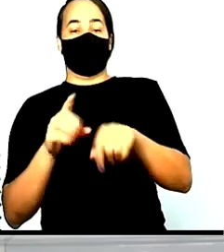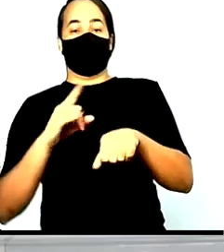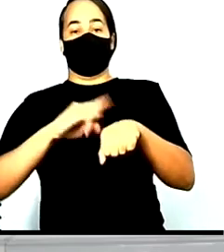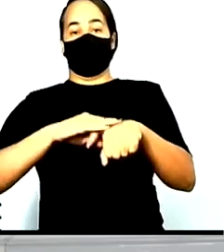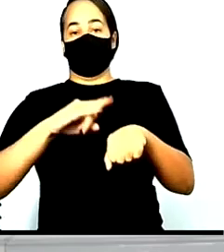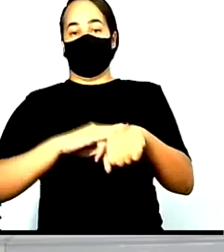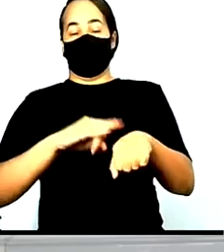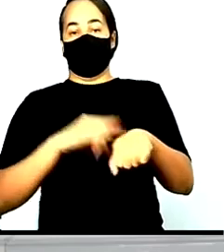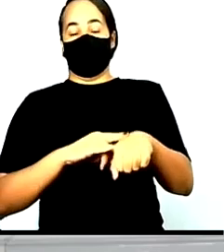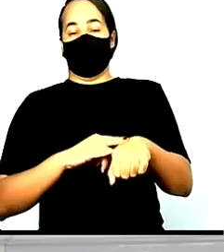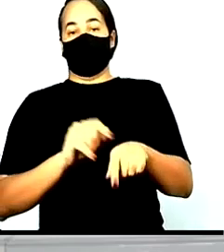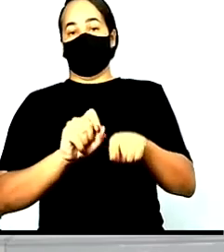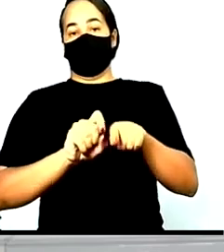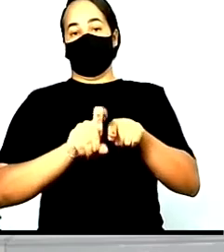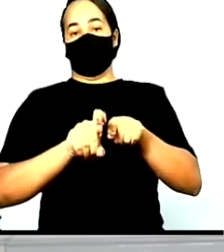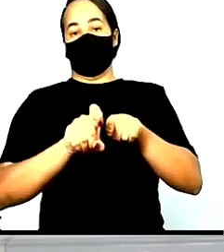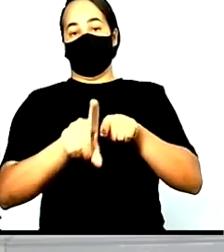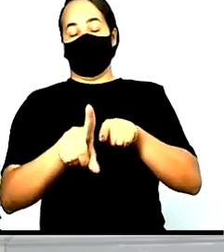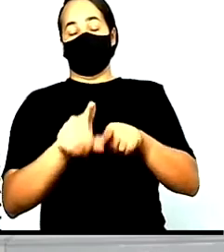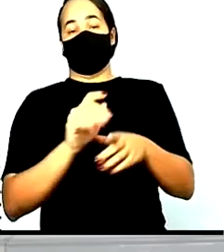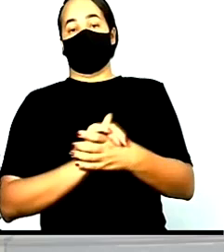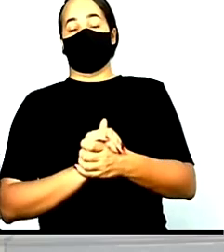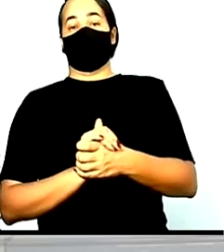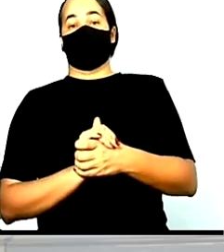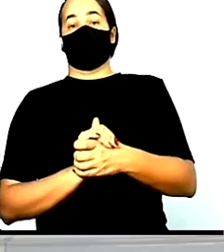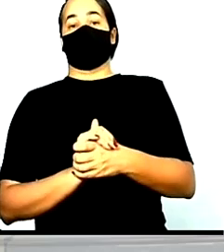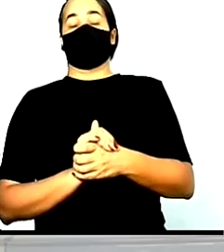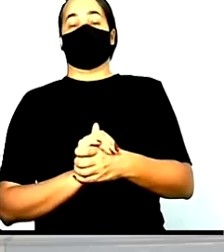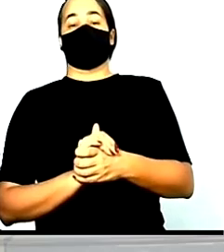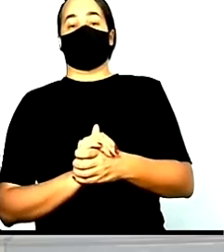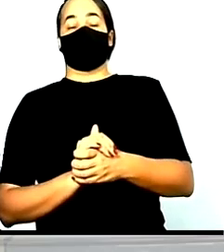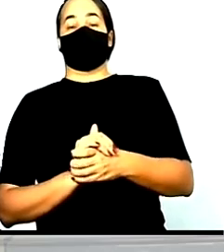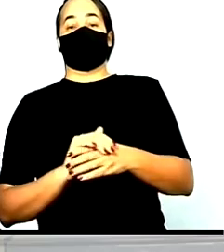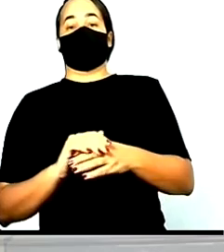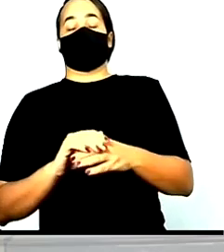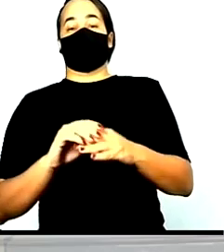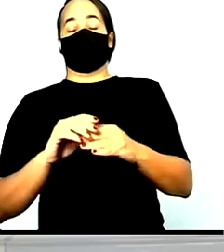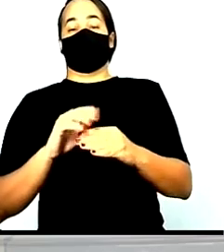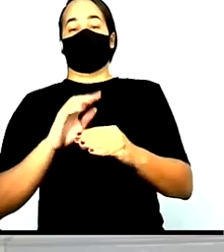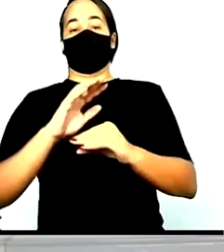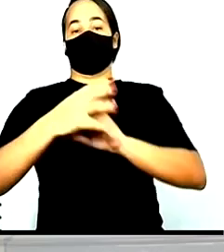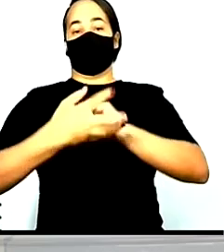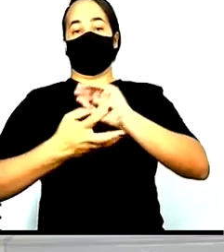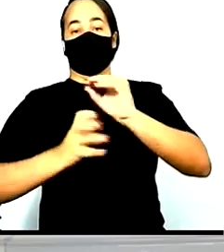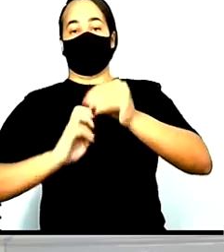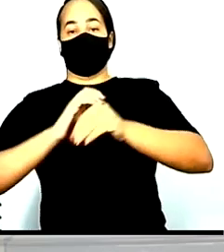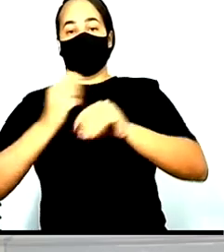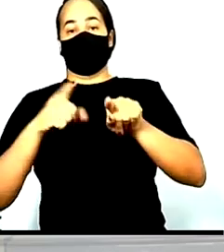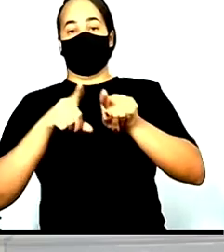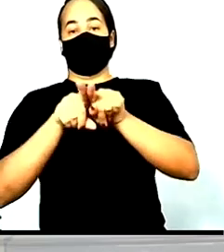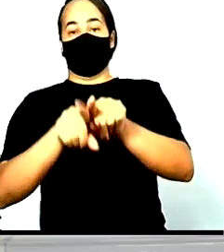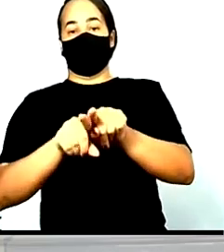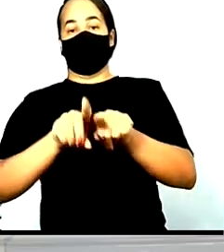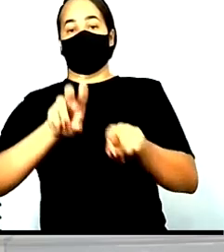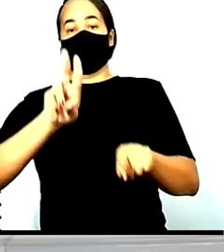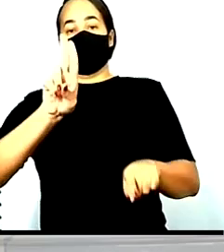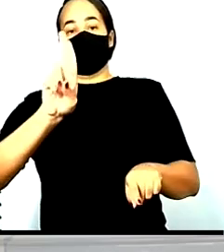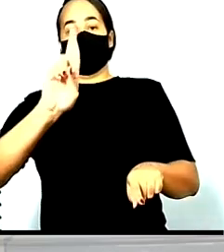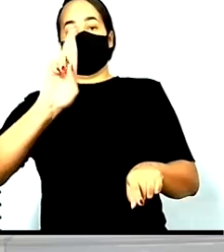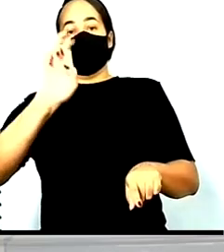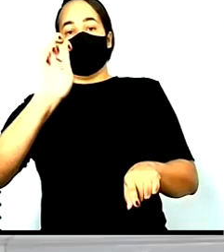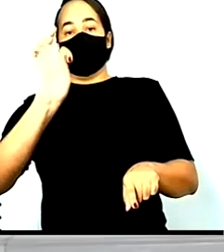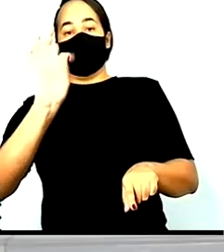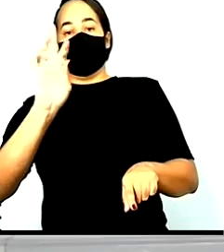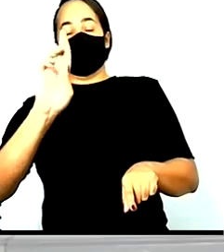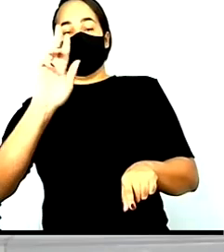sêmen. O tecido esponjoso ele vai envolver a uretra e proteger, enquanto o tecido cavernoso vai se encher